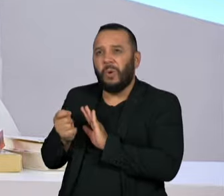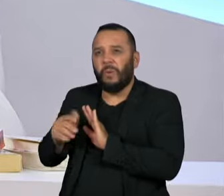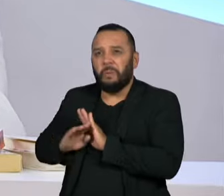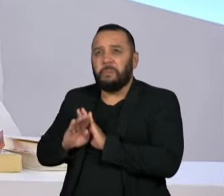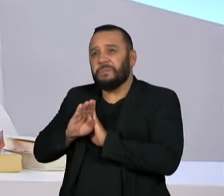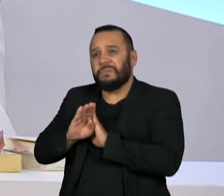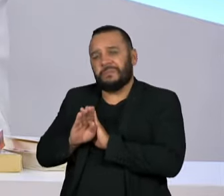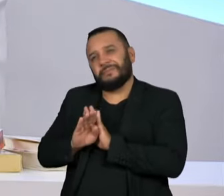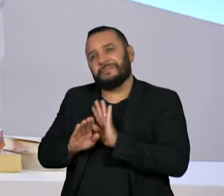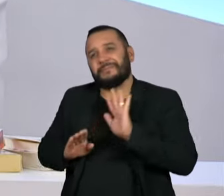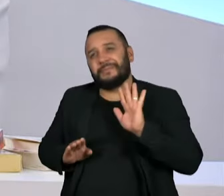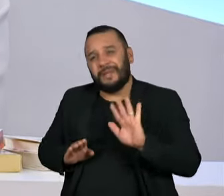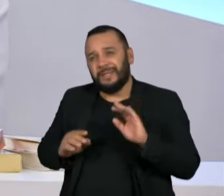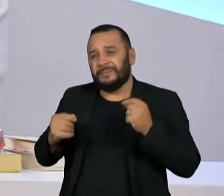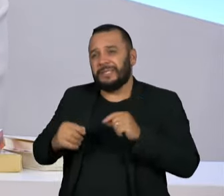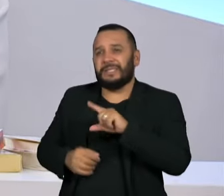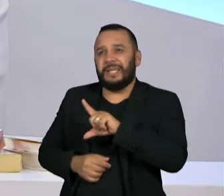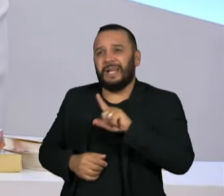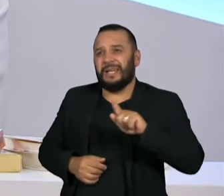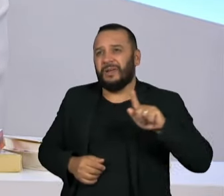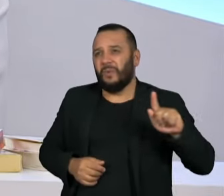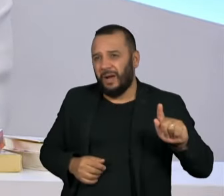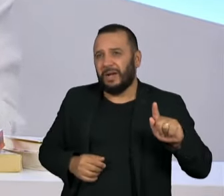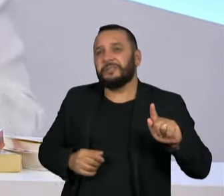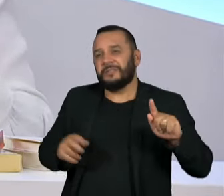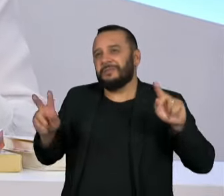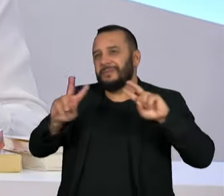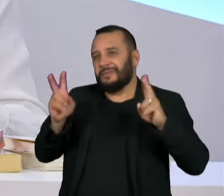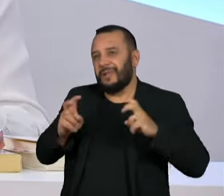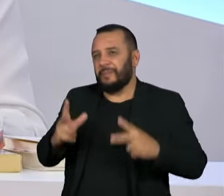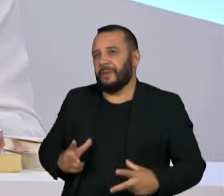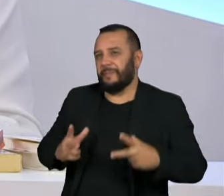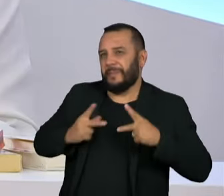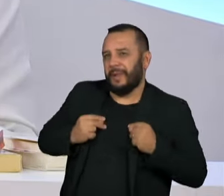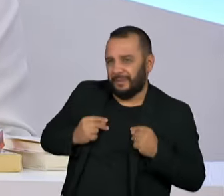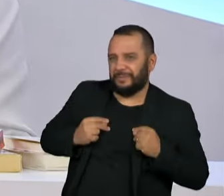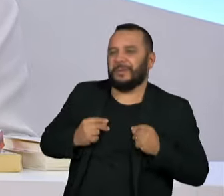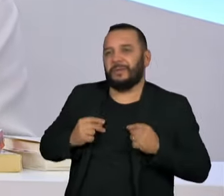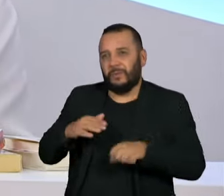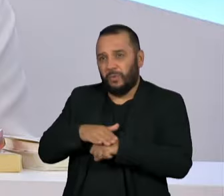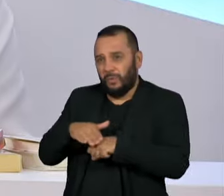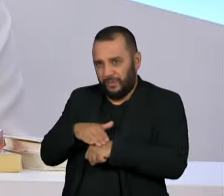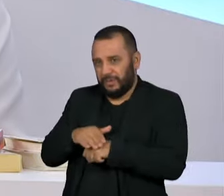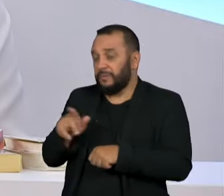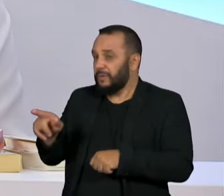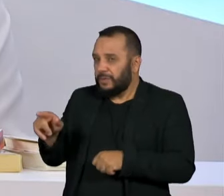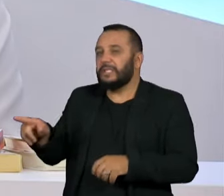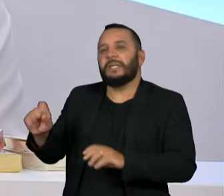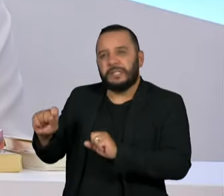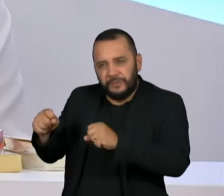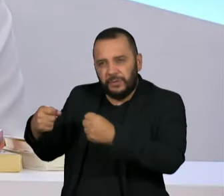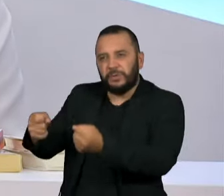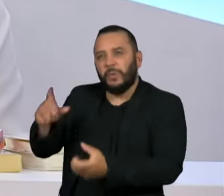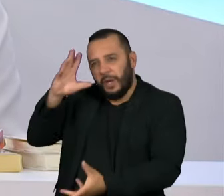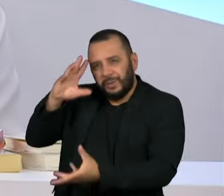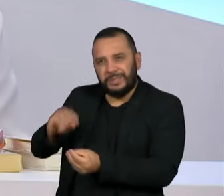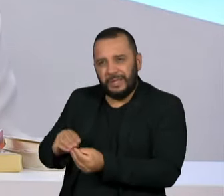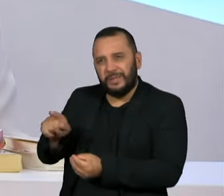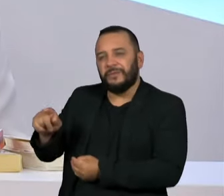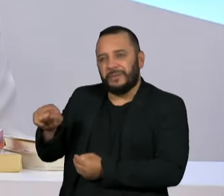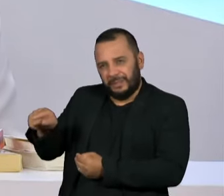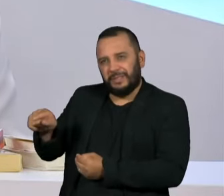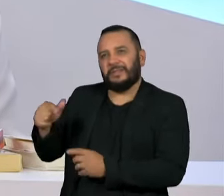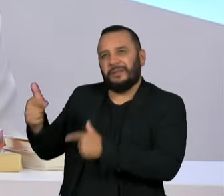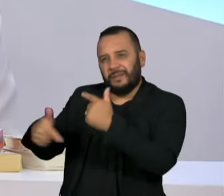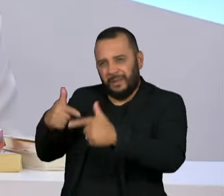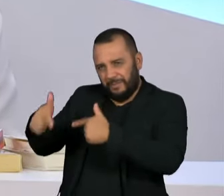tenha que partir da linguagem da meritocracia, começando a conversa talvez com: eu sei que você se esforçou, eu entendo